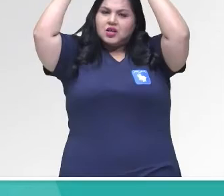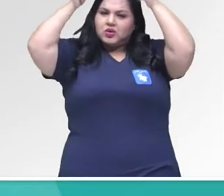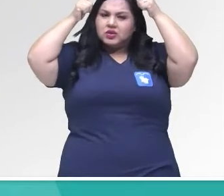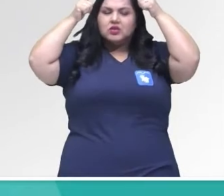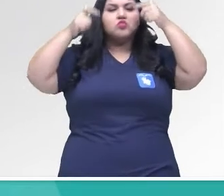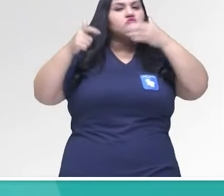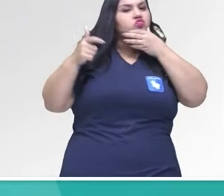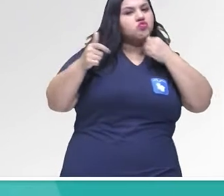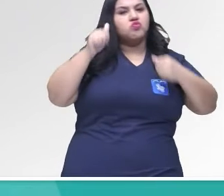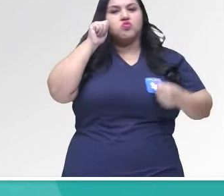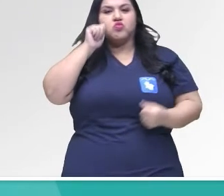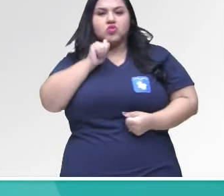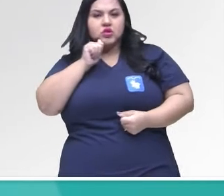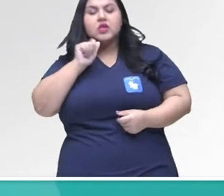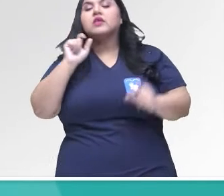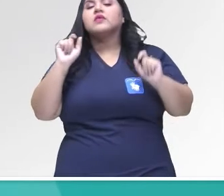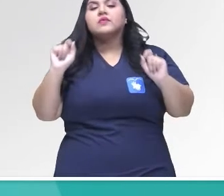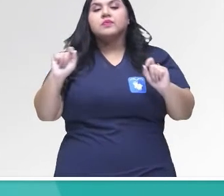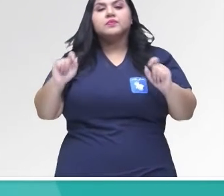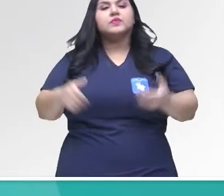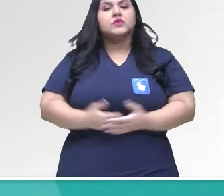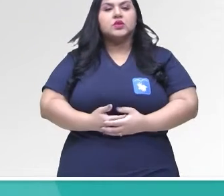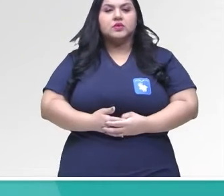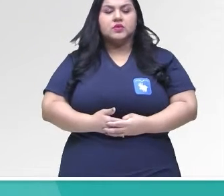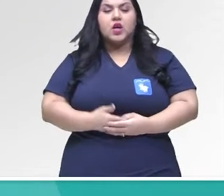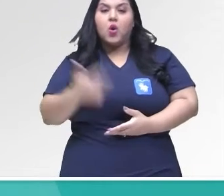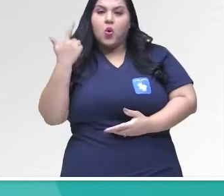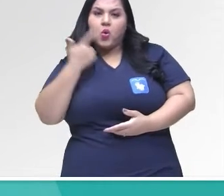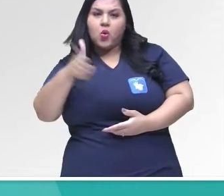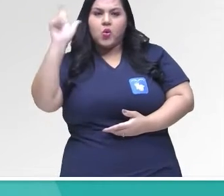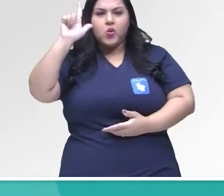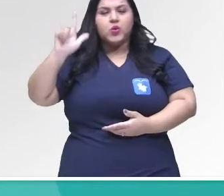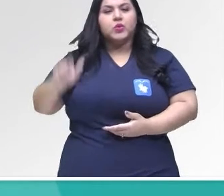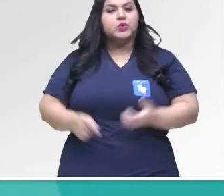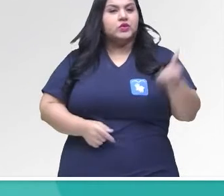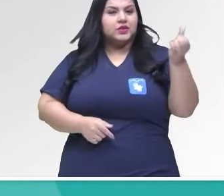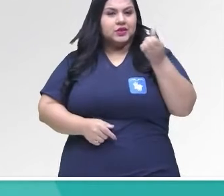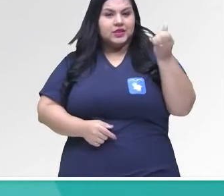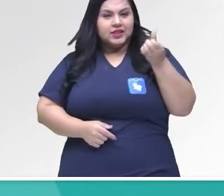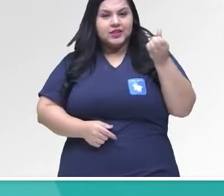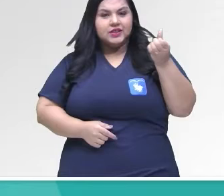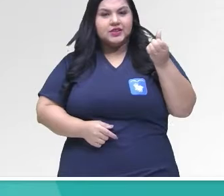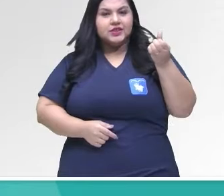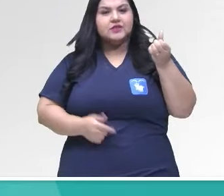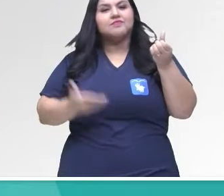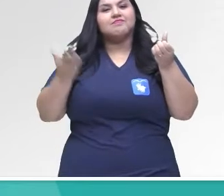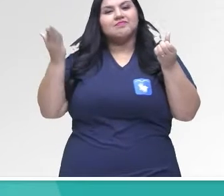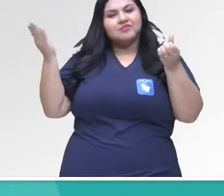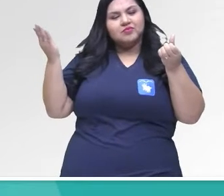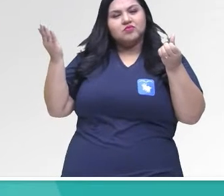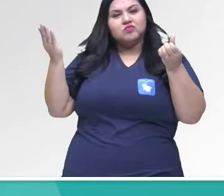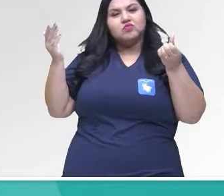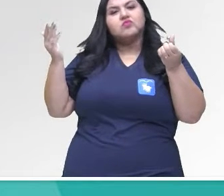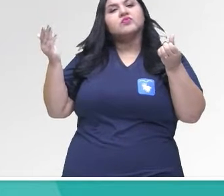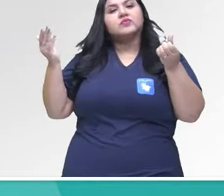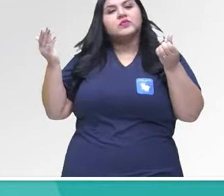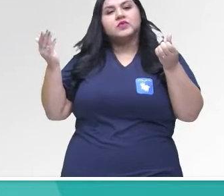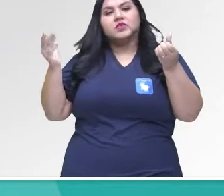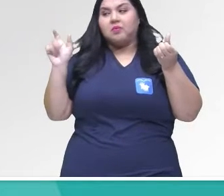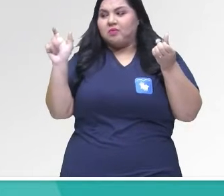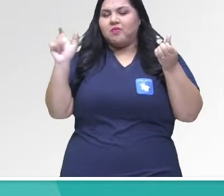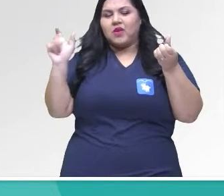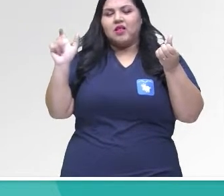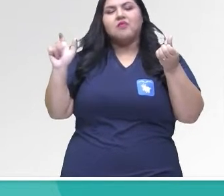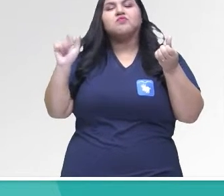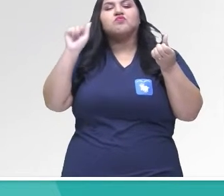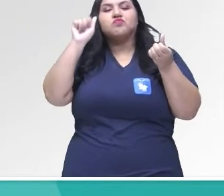rainha. Ok? E aí nós temos um outro item, damas da corte. Muito bem. Nas damas